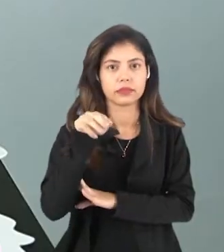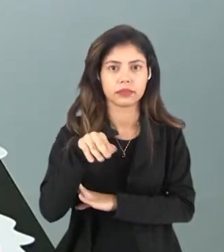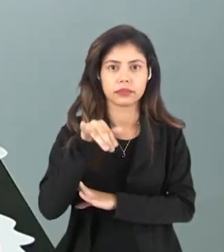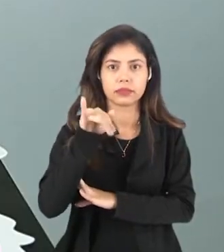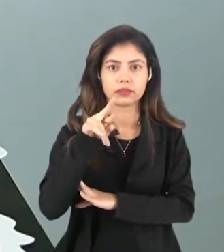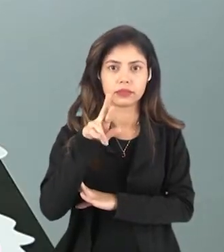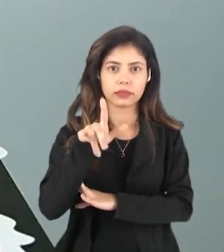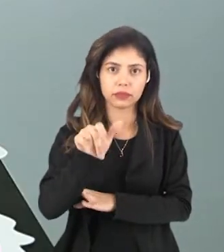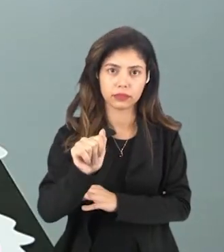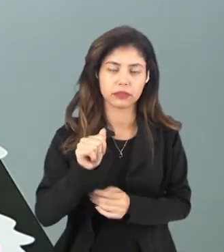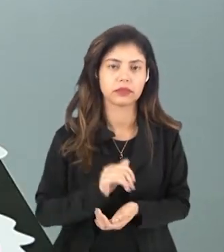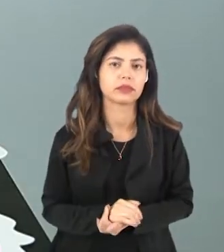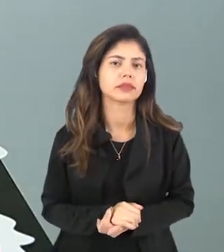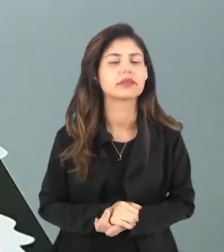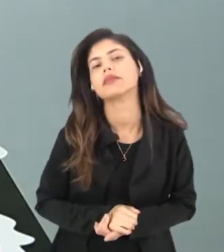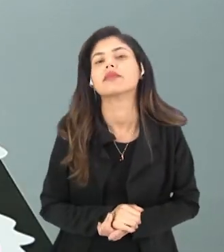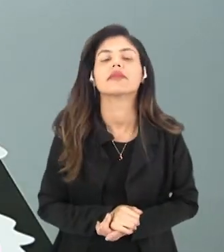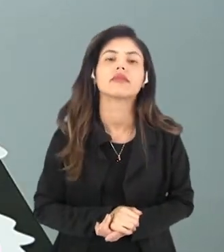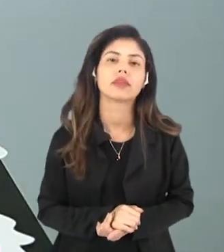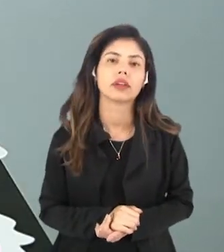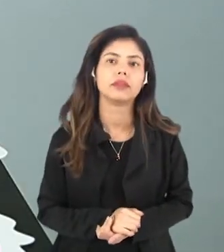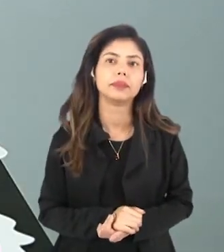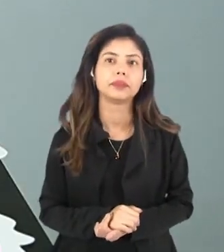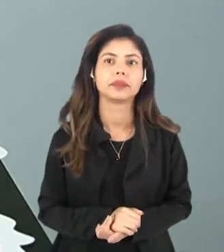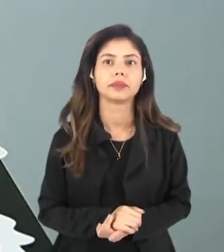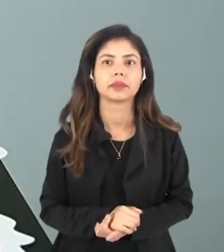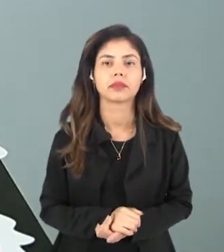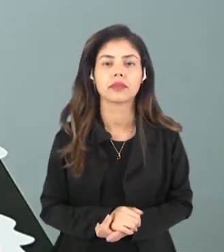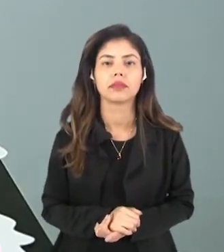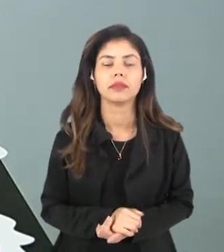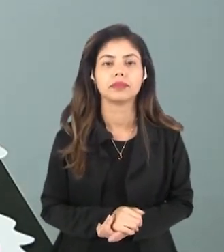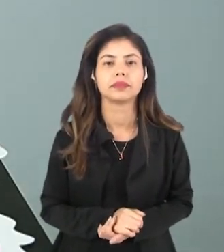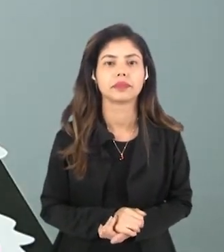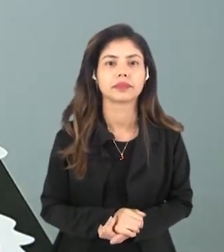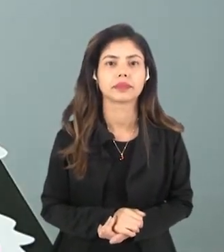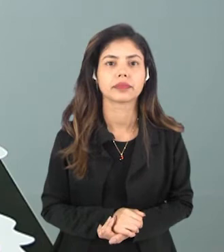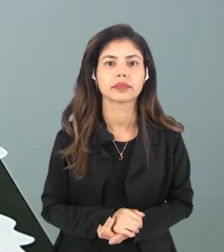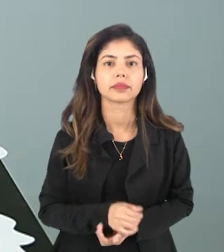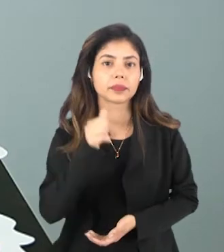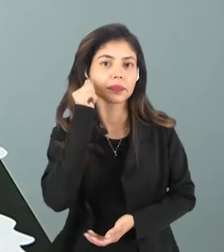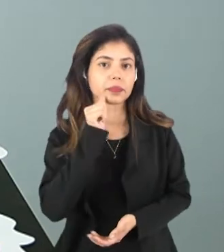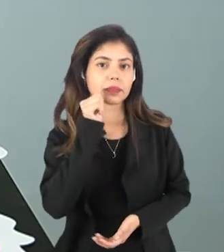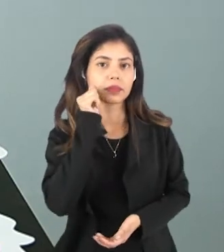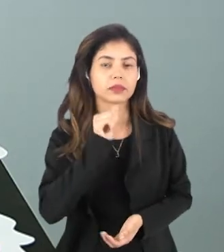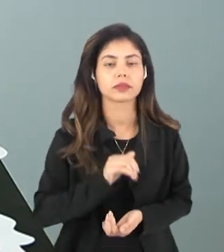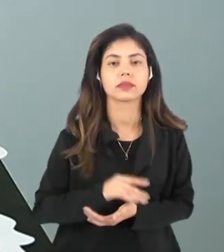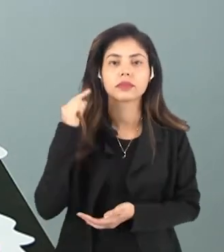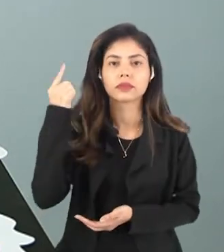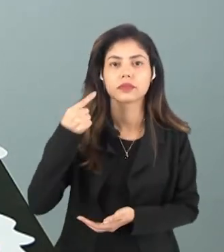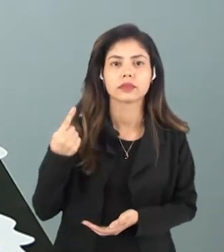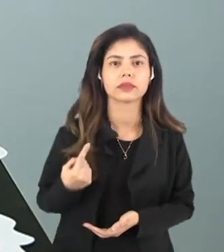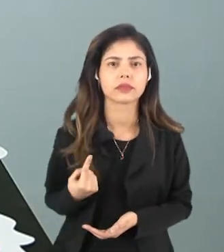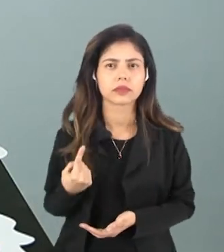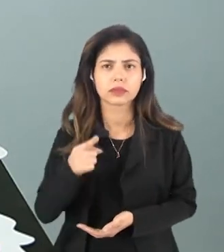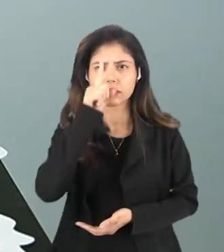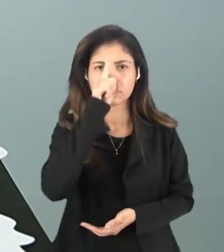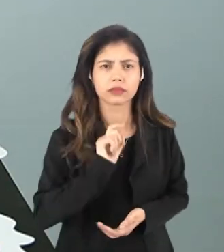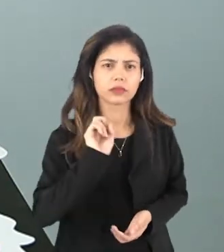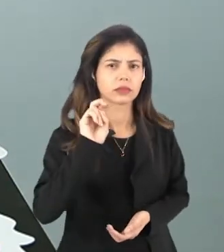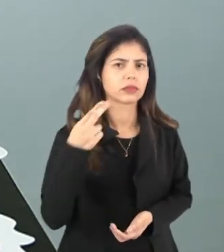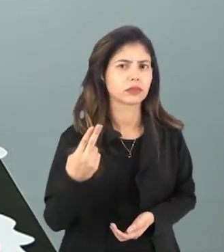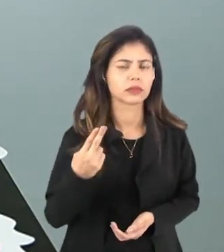muito bem família se refere da menina do os cachinhos dourados